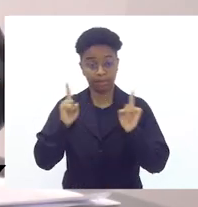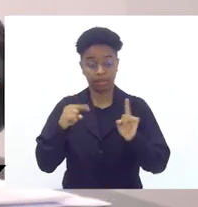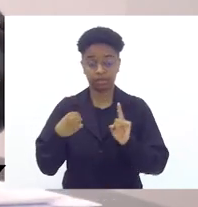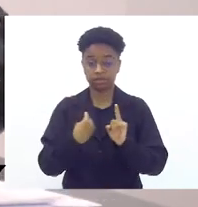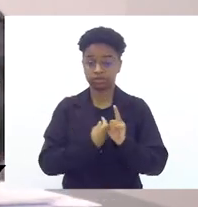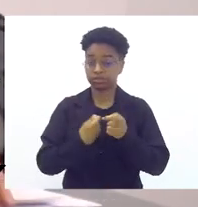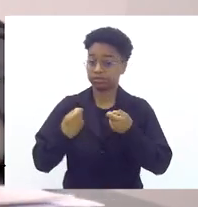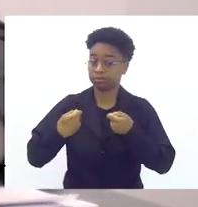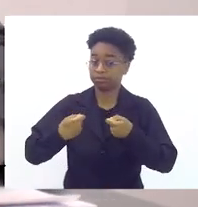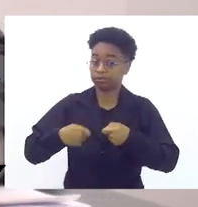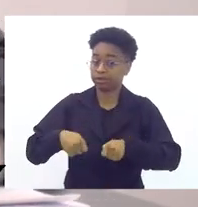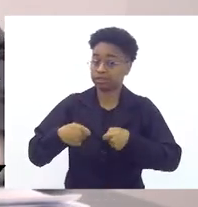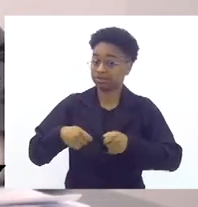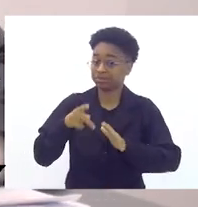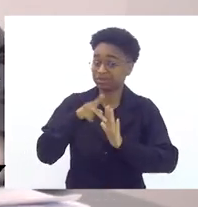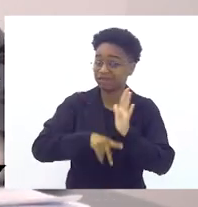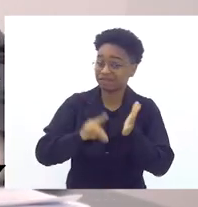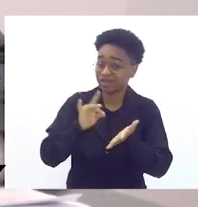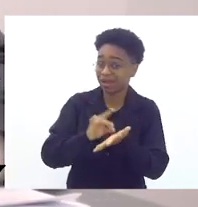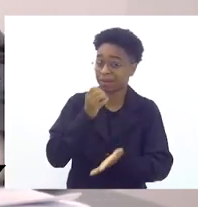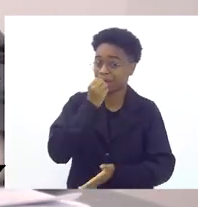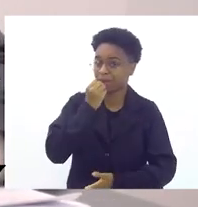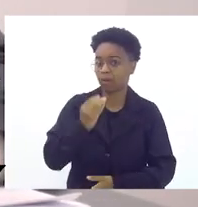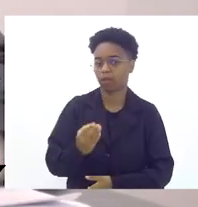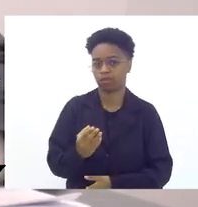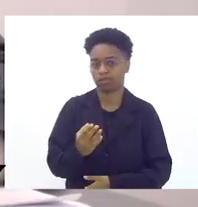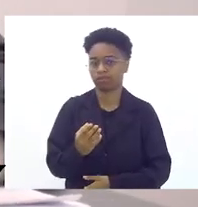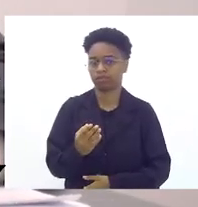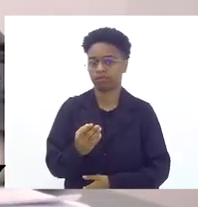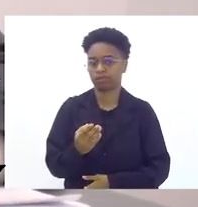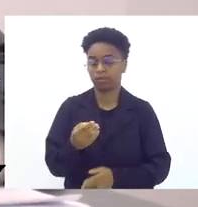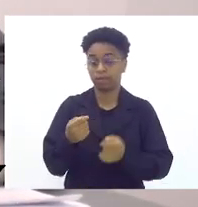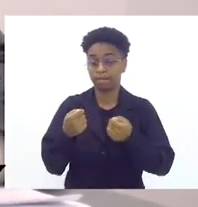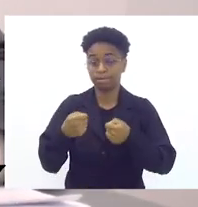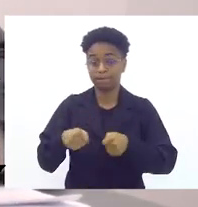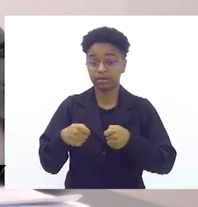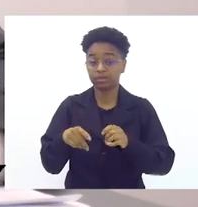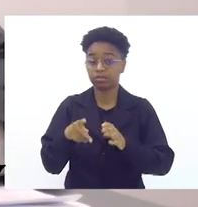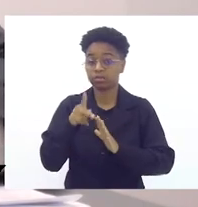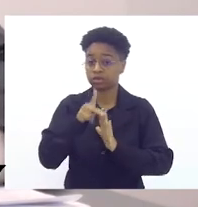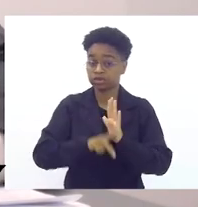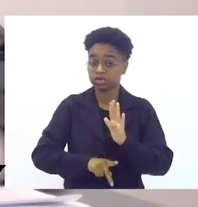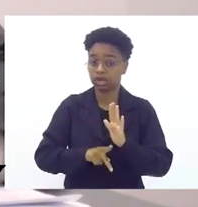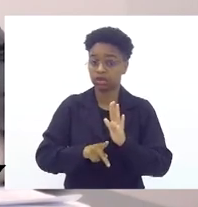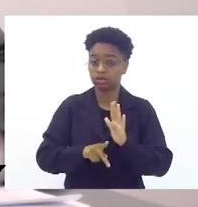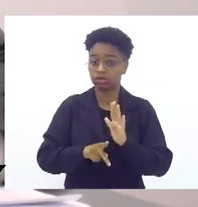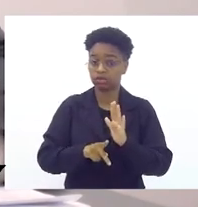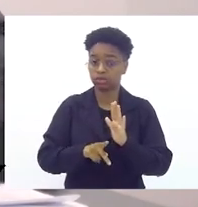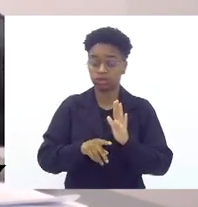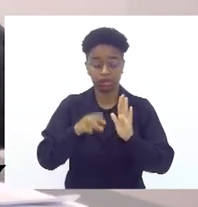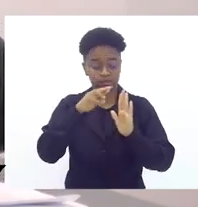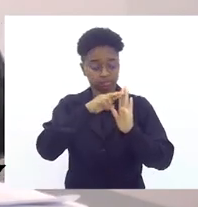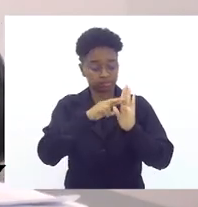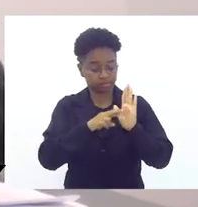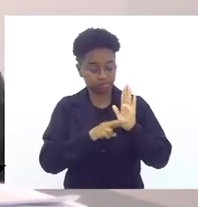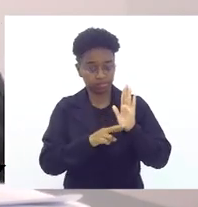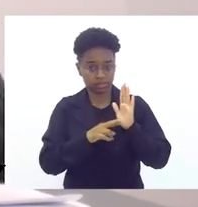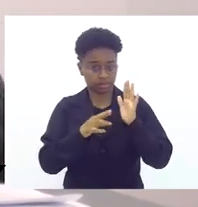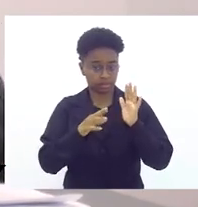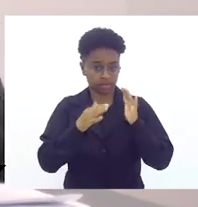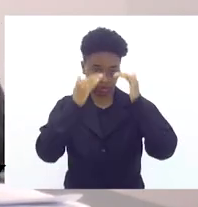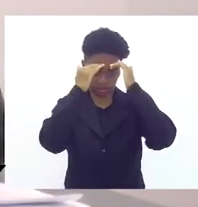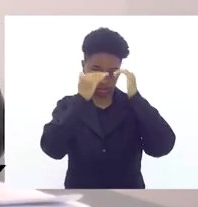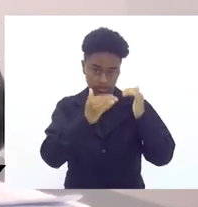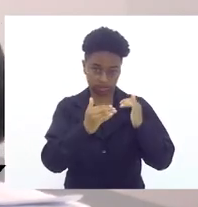precisa que o projeto seja bom projeto Tem que atender a determinados requisitos e a primeira coisa que eu vou falar